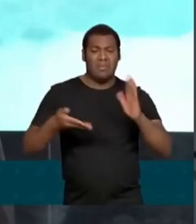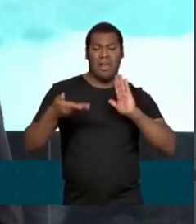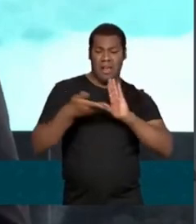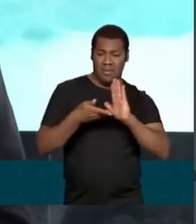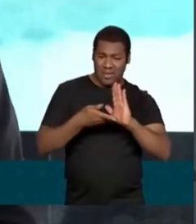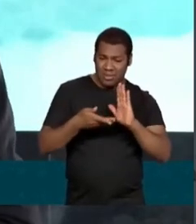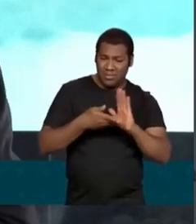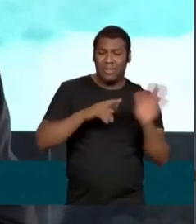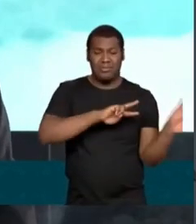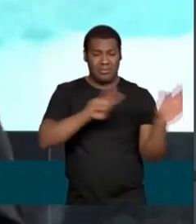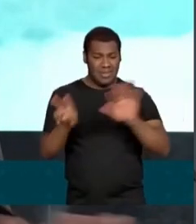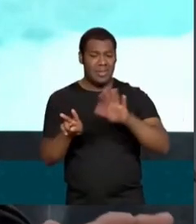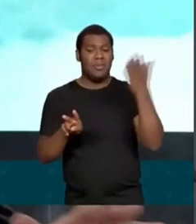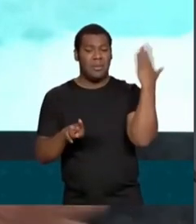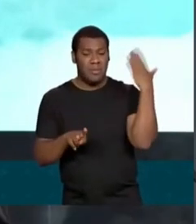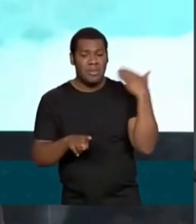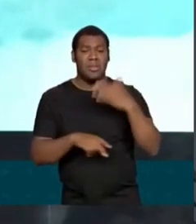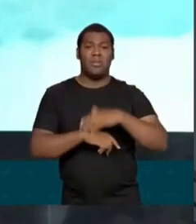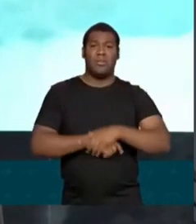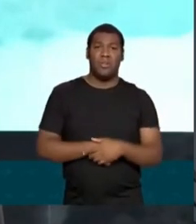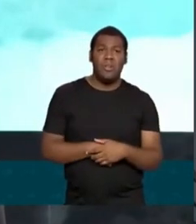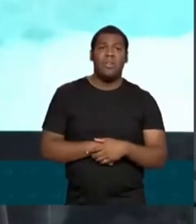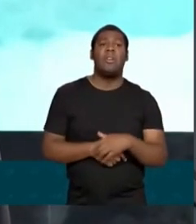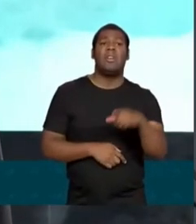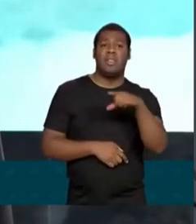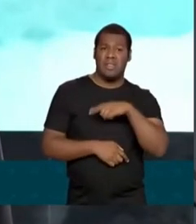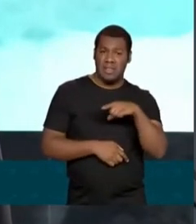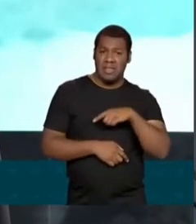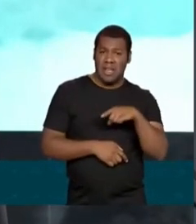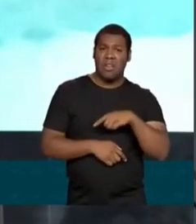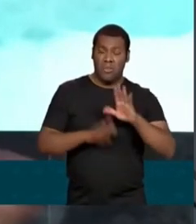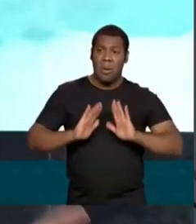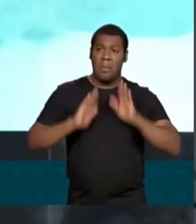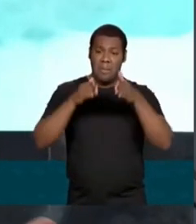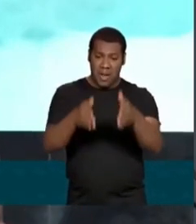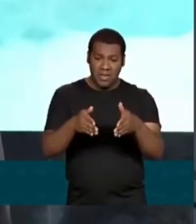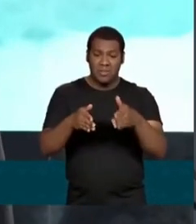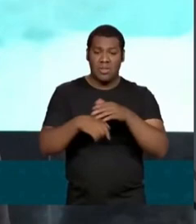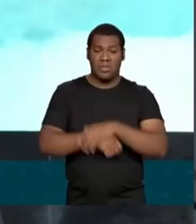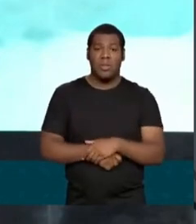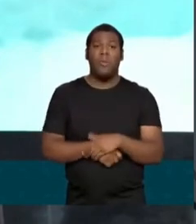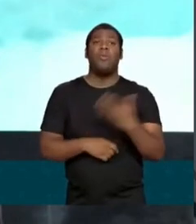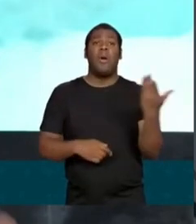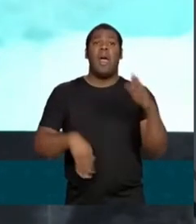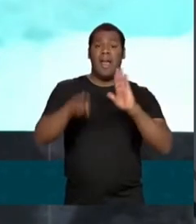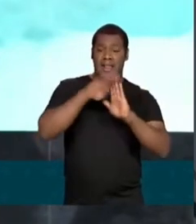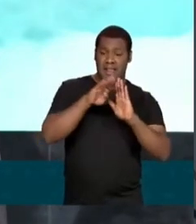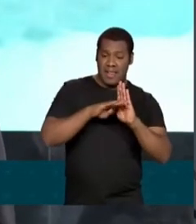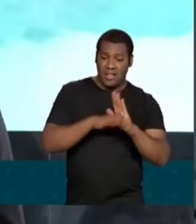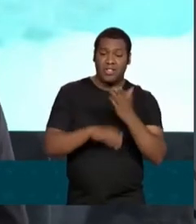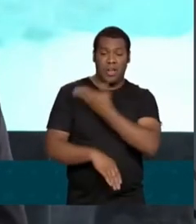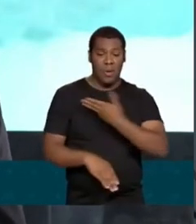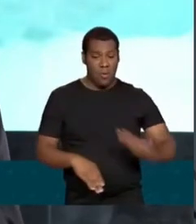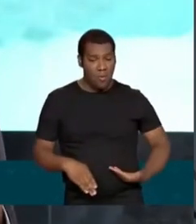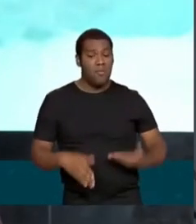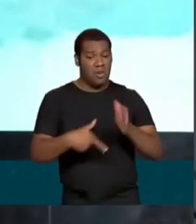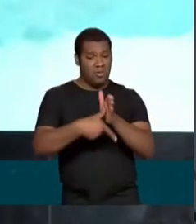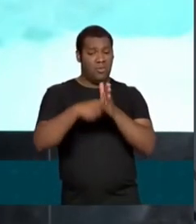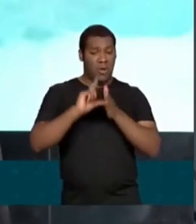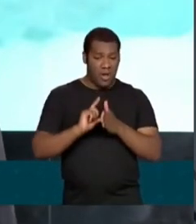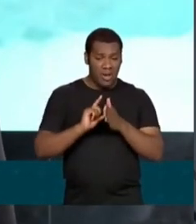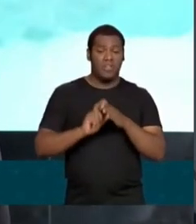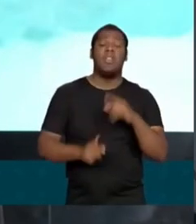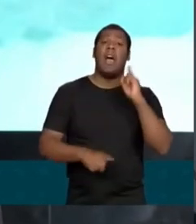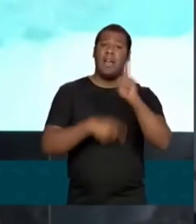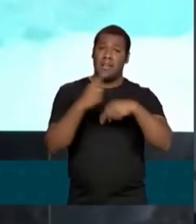passada né limpou um conjunto de milhas Provisórias do governo anterior ainda vai para o Senado o ambiente